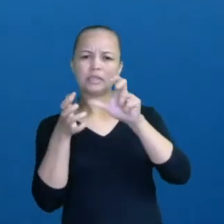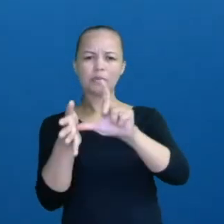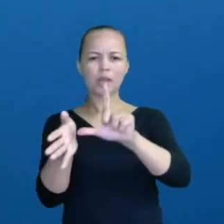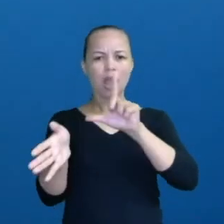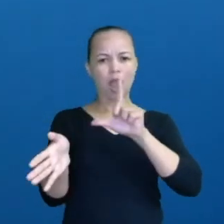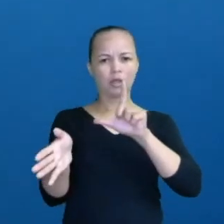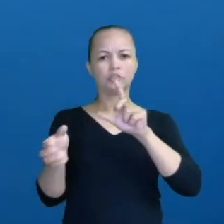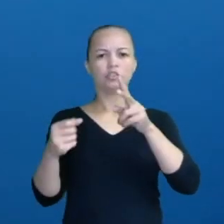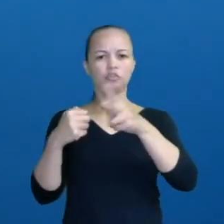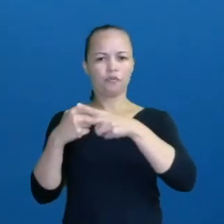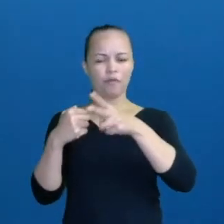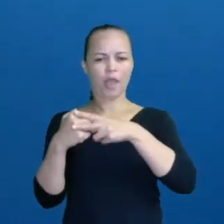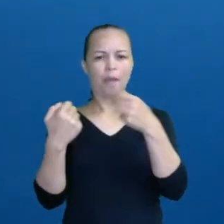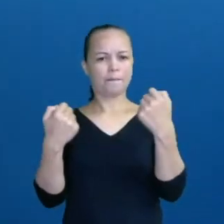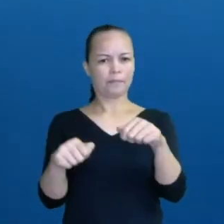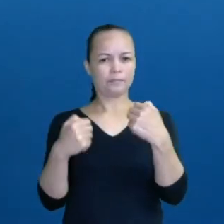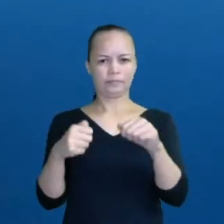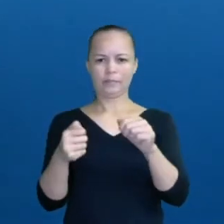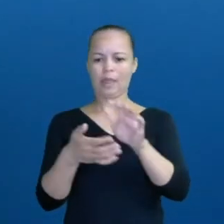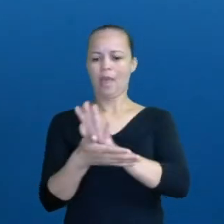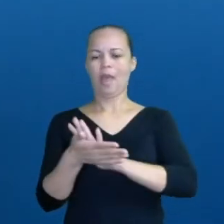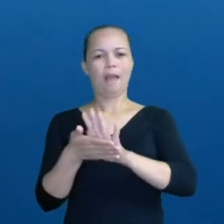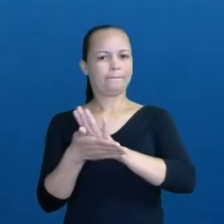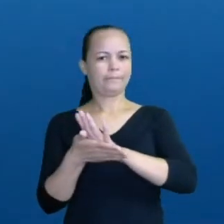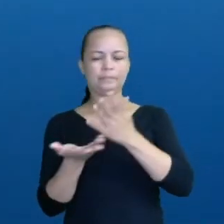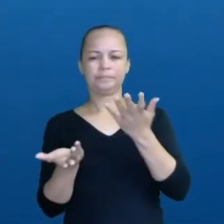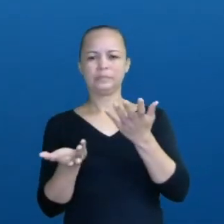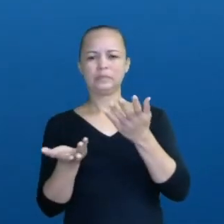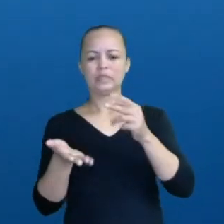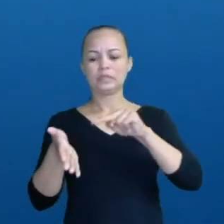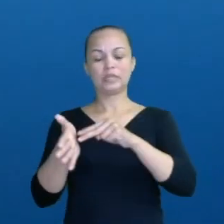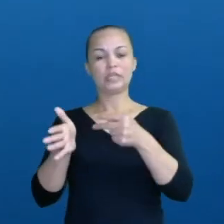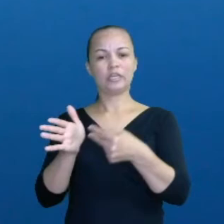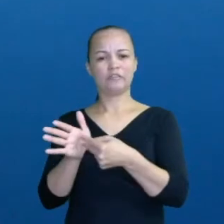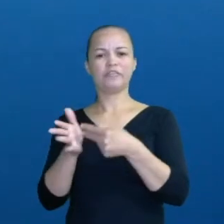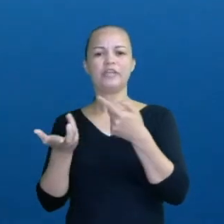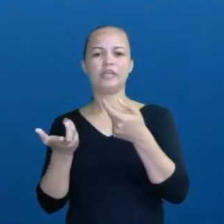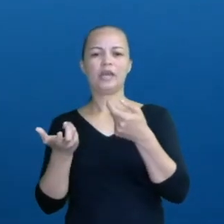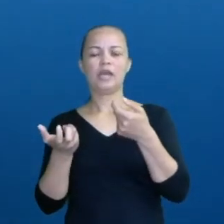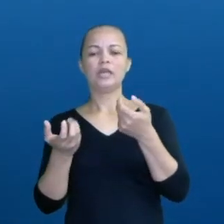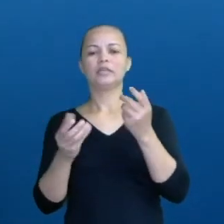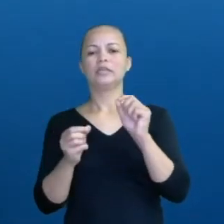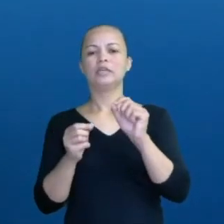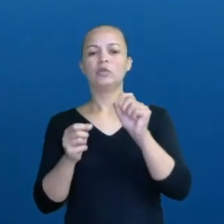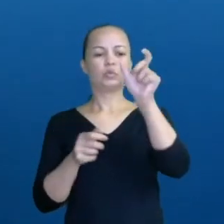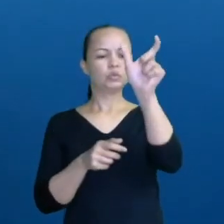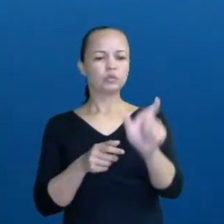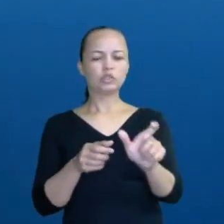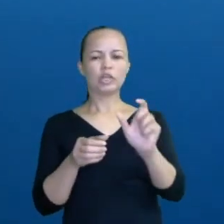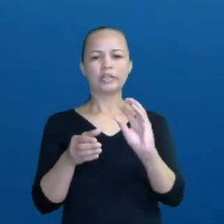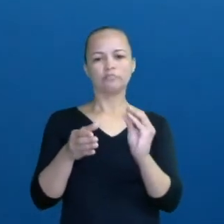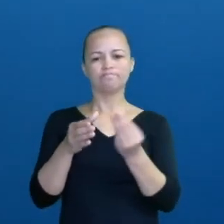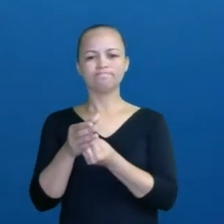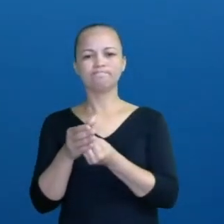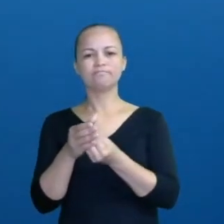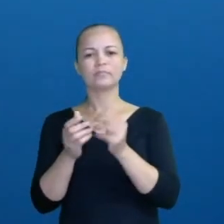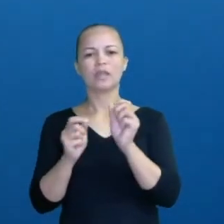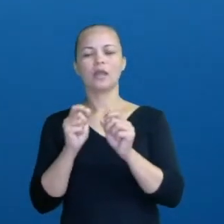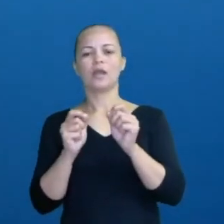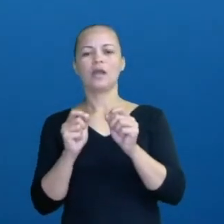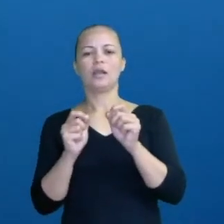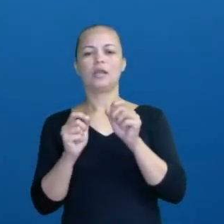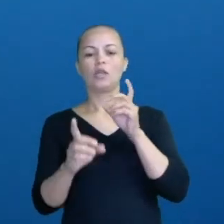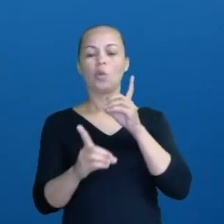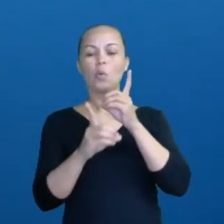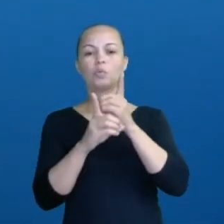verbo precisamos não aparece nada. Então, isso significa que o sujeito está oculto, mas nós conseguimos localizar o